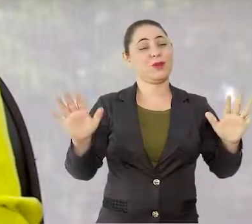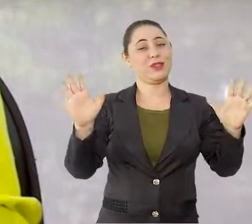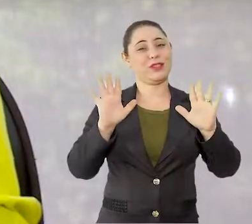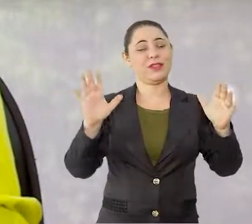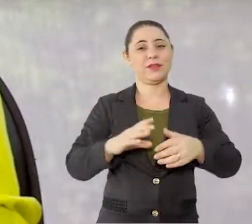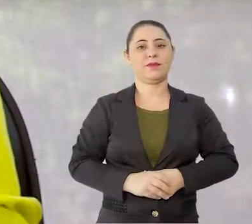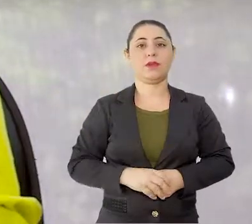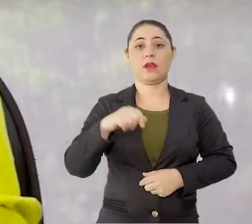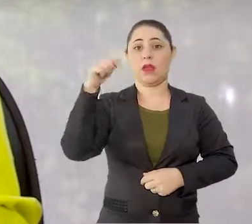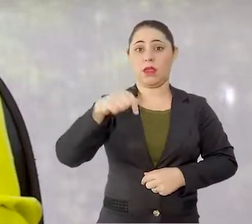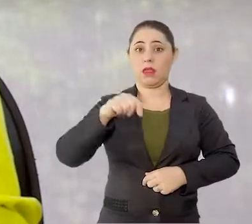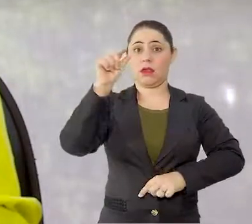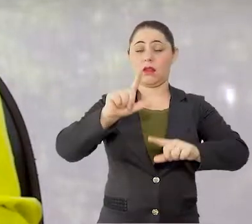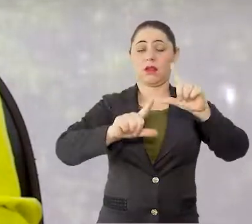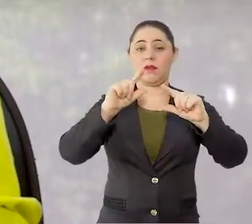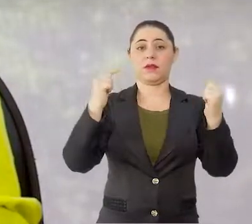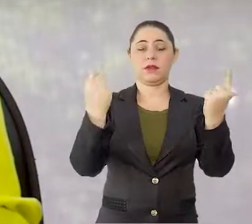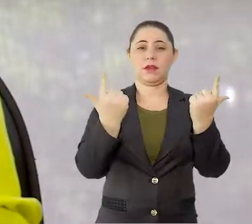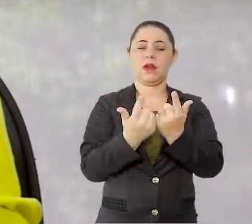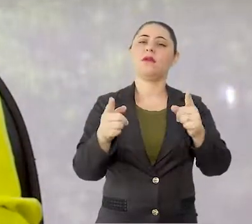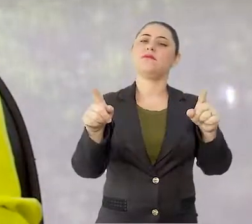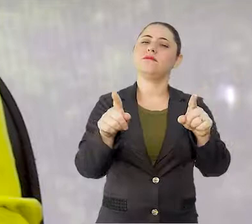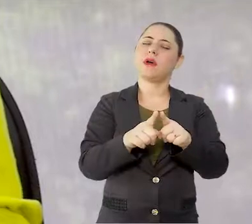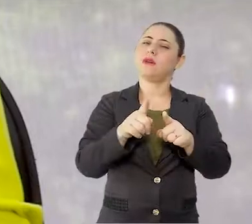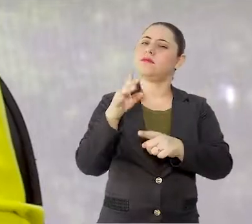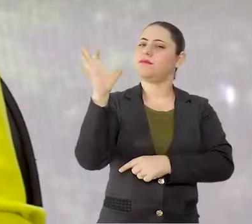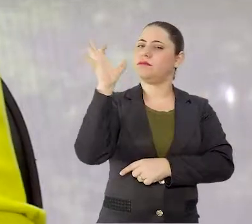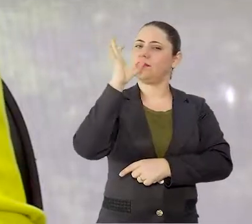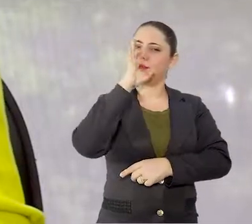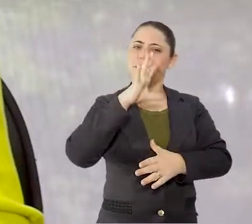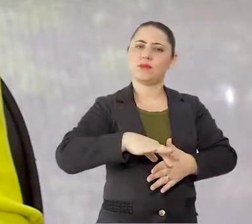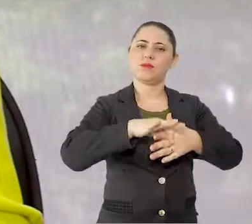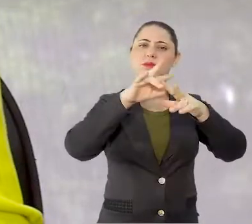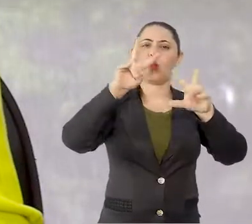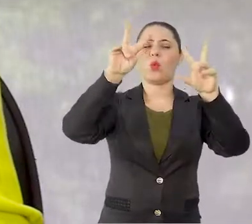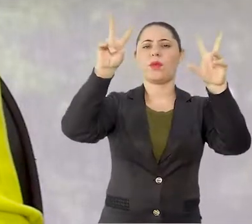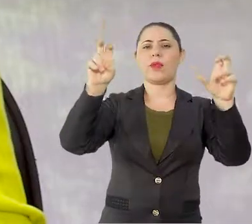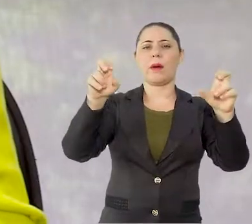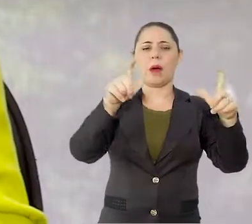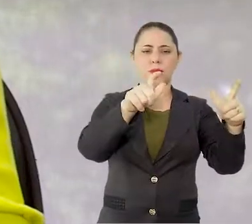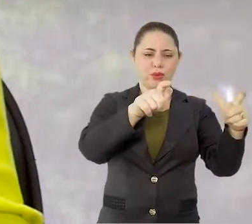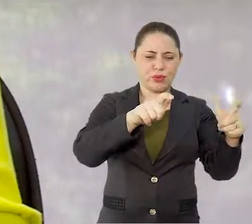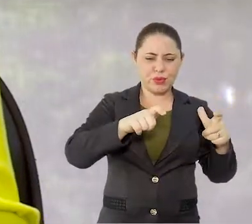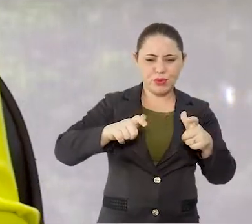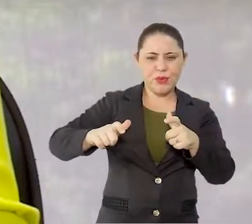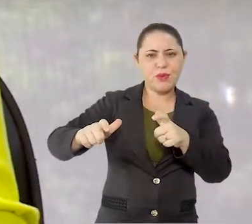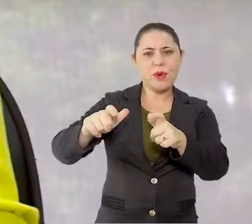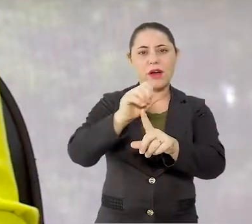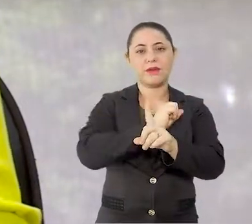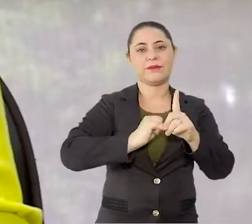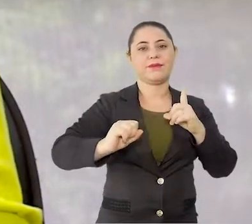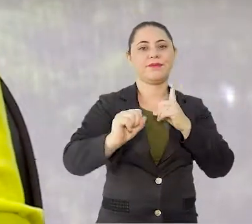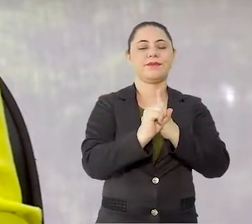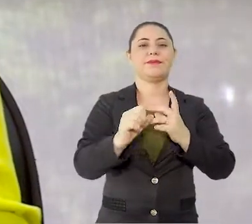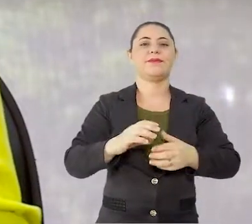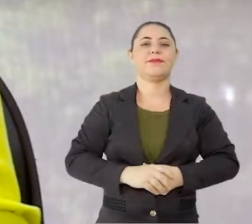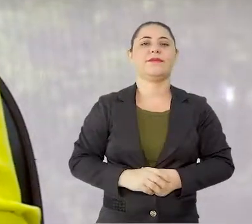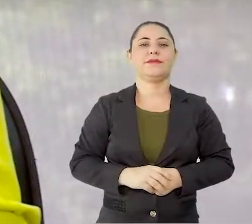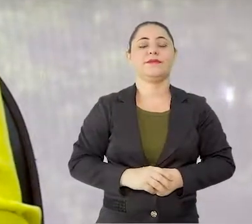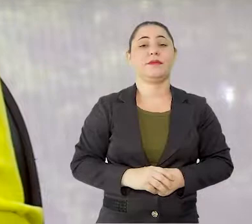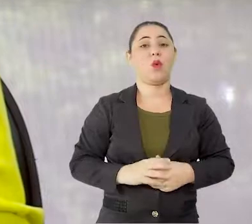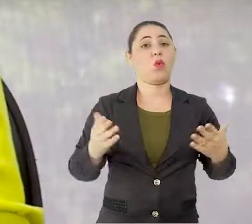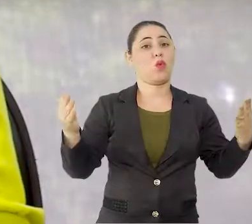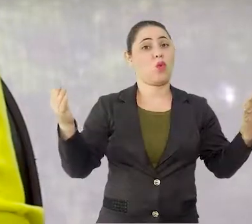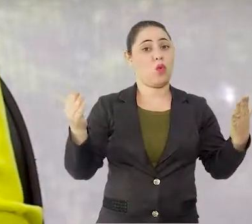Olá! Aqui na TV Assembleia você também acompanha os principais assuntos que abrangem os mais diversos setores da nossa